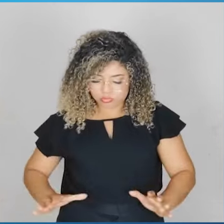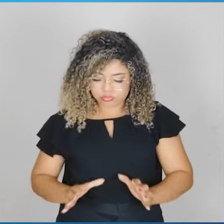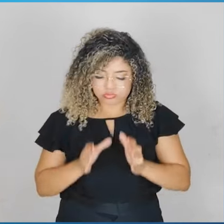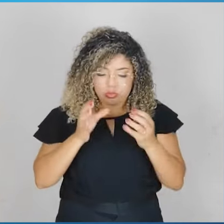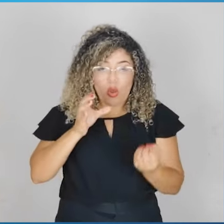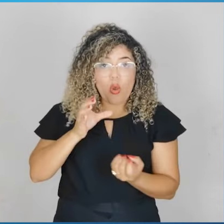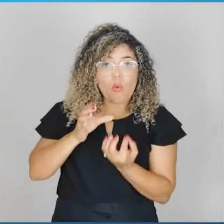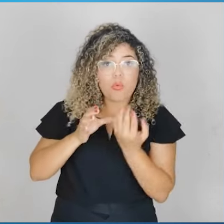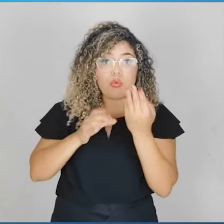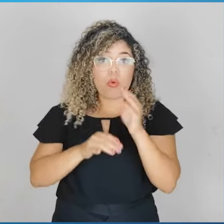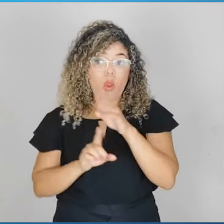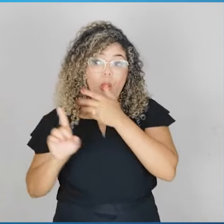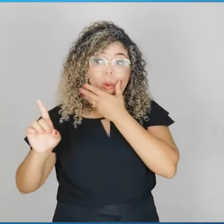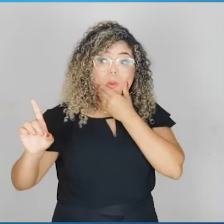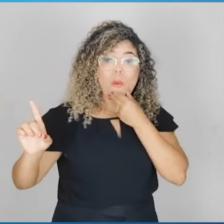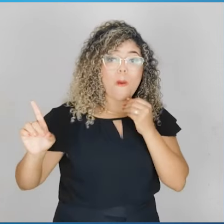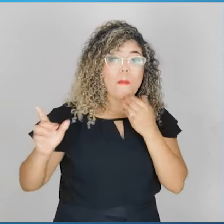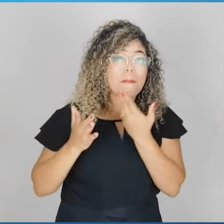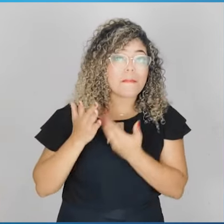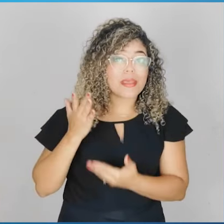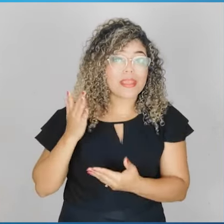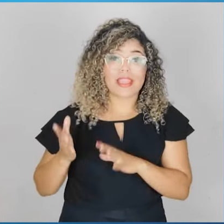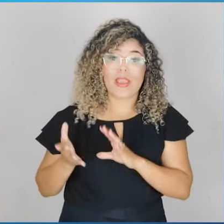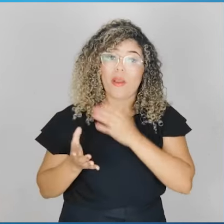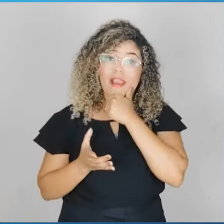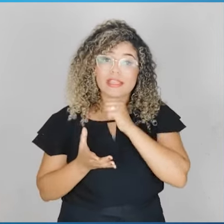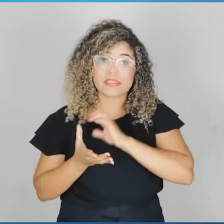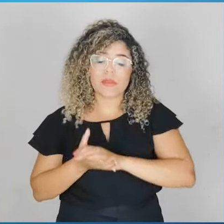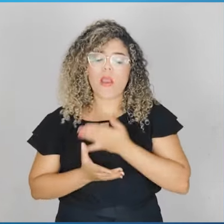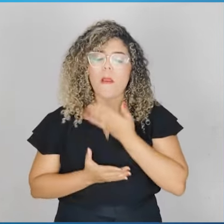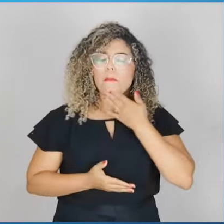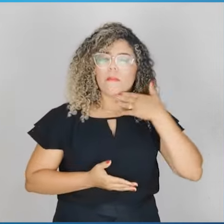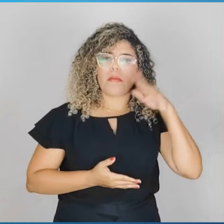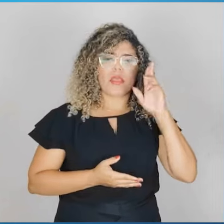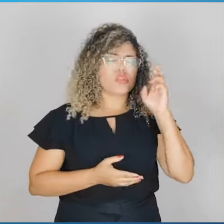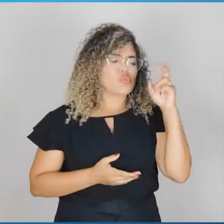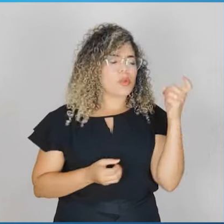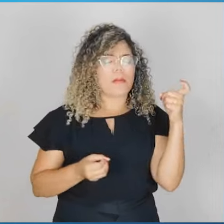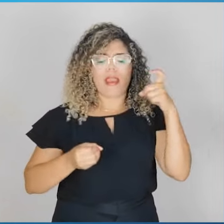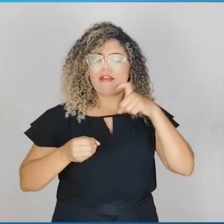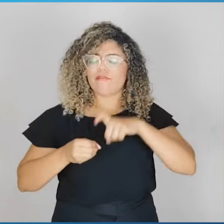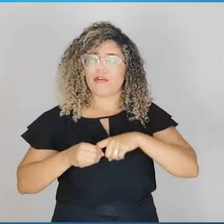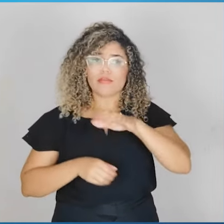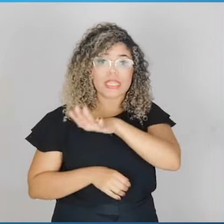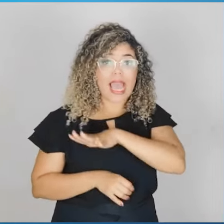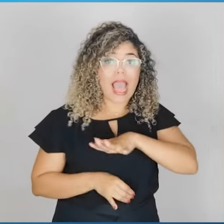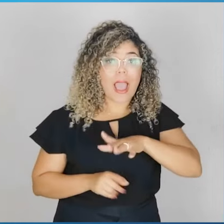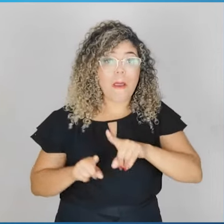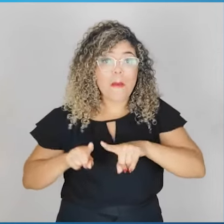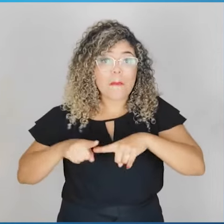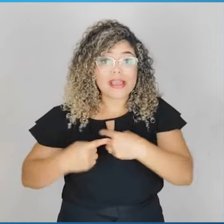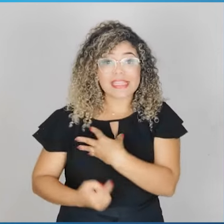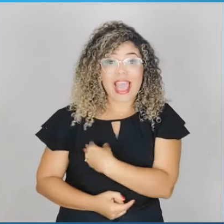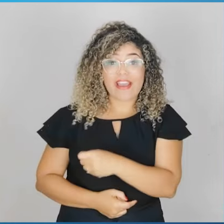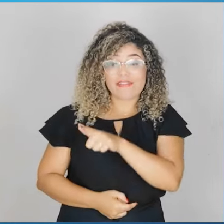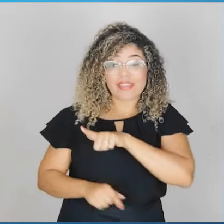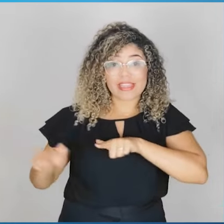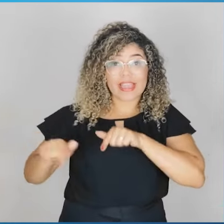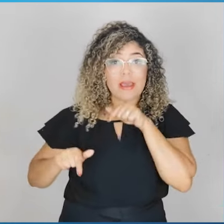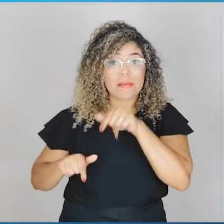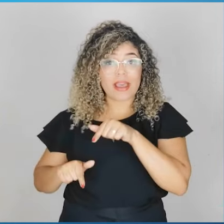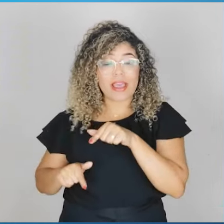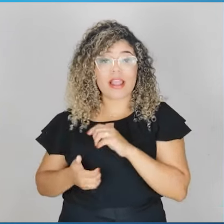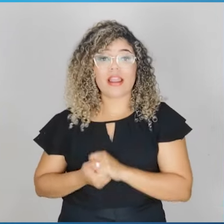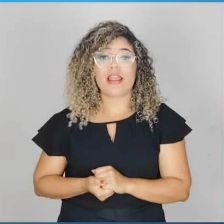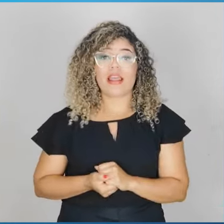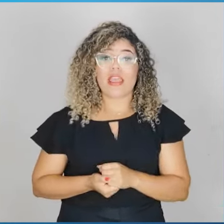sua esposa, o geólogo Lee promete nunca mais voltar à ilha. Contudo, quando sua filha, que trabalha na ilha, se vê